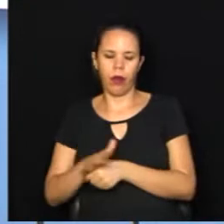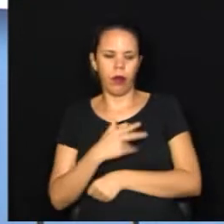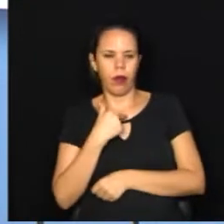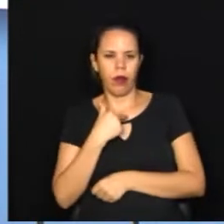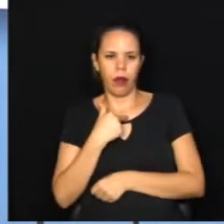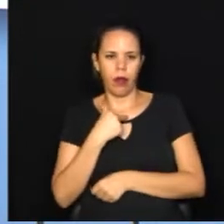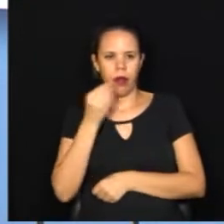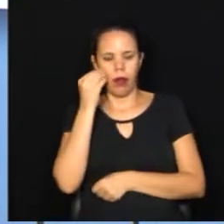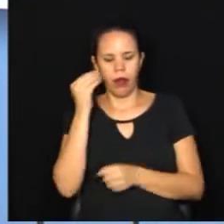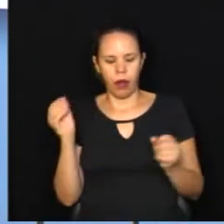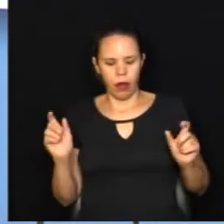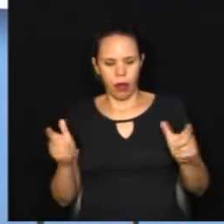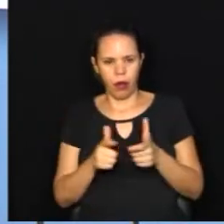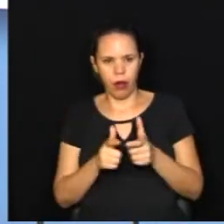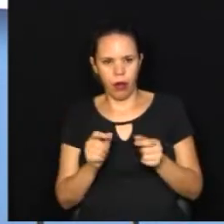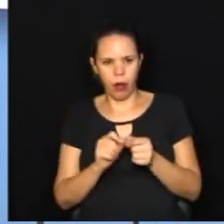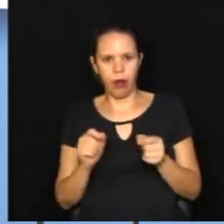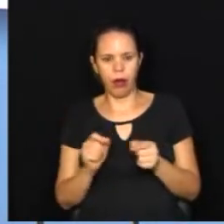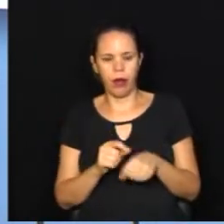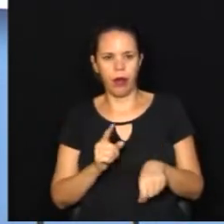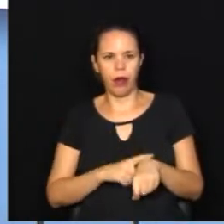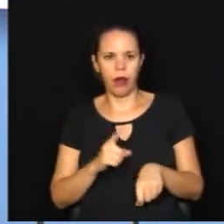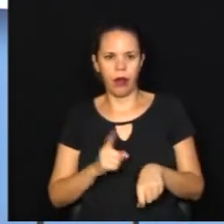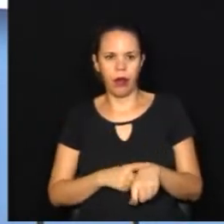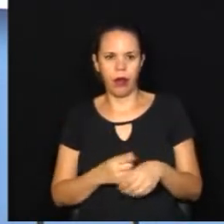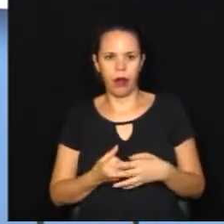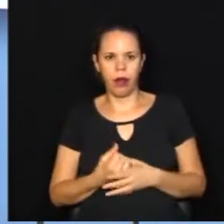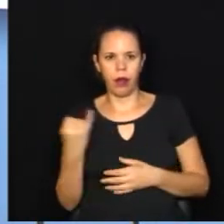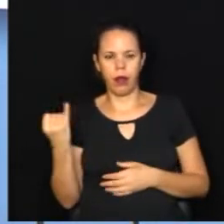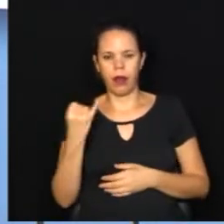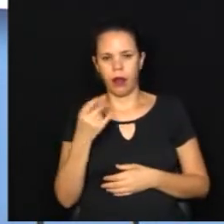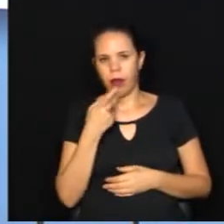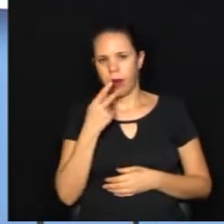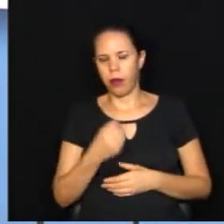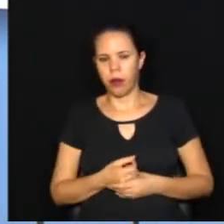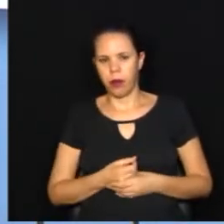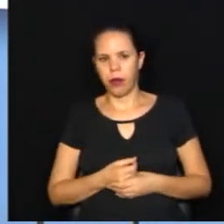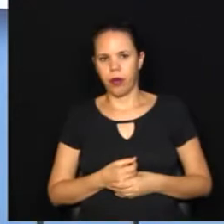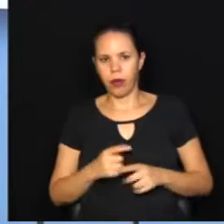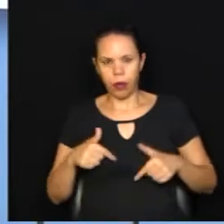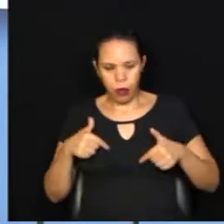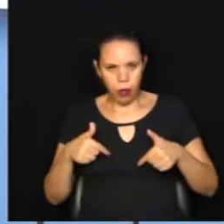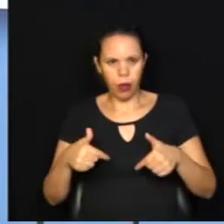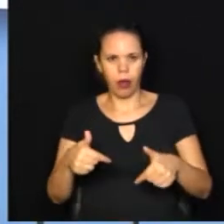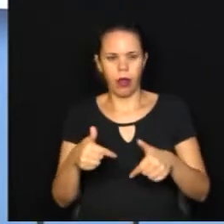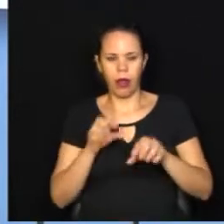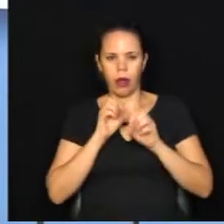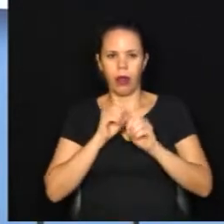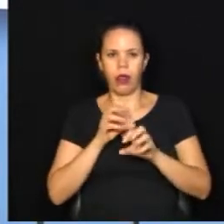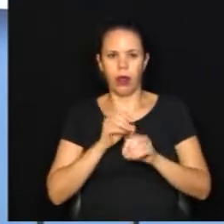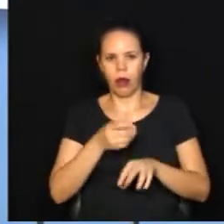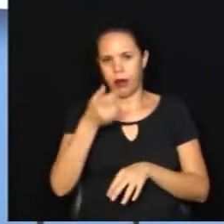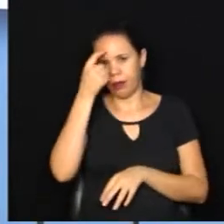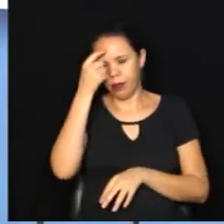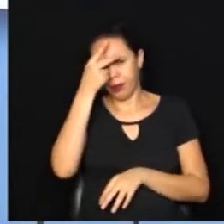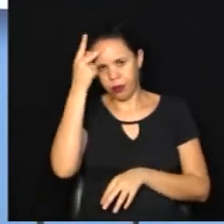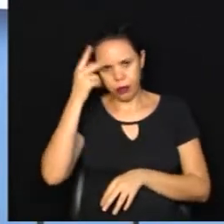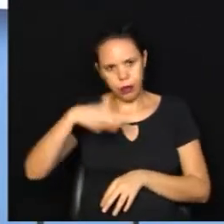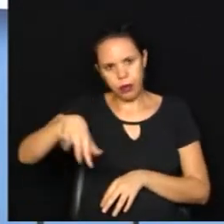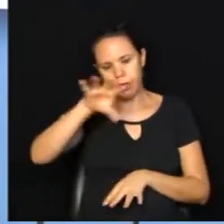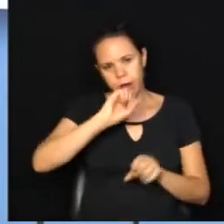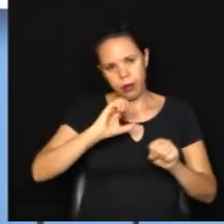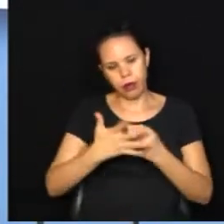de abril. E o mesmo foi adotado, como eu já disse, pelas outras cidades. Inclusive, eles já estão avisando como está